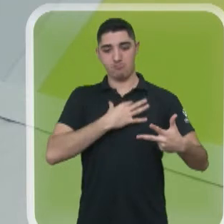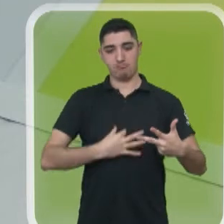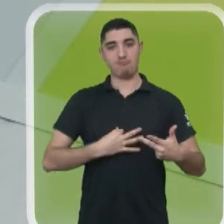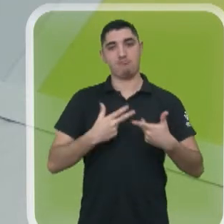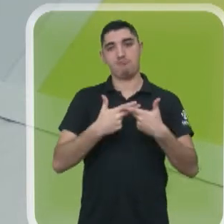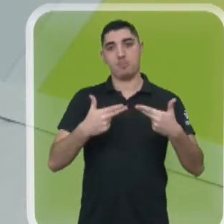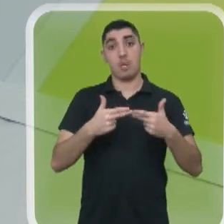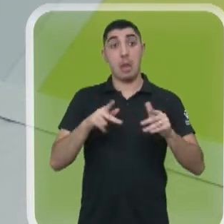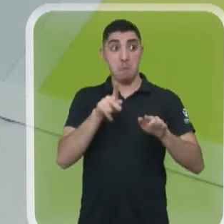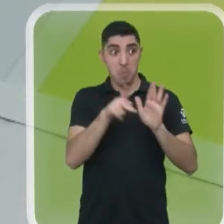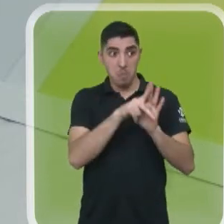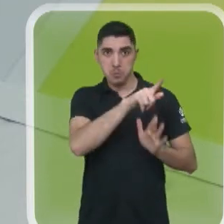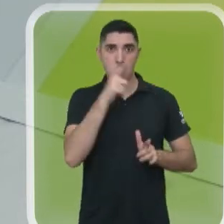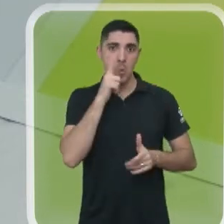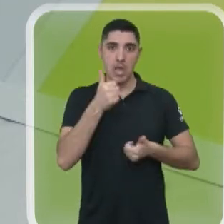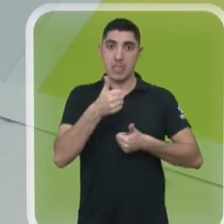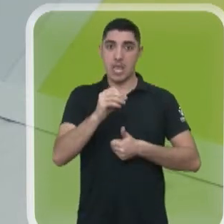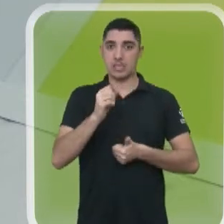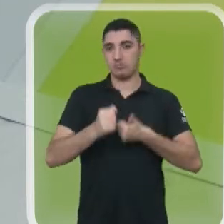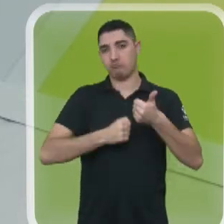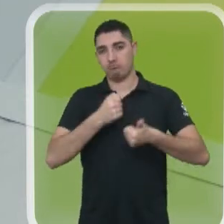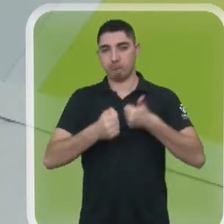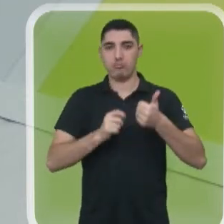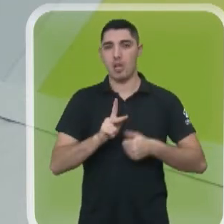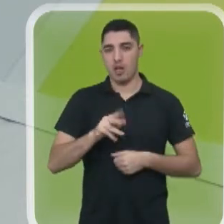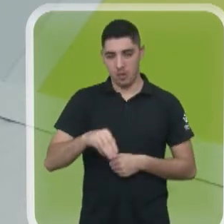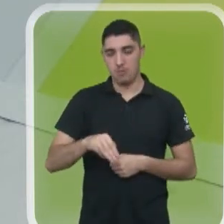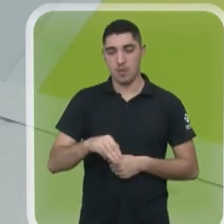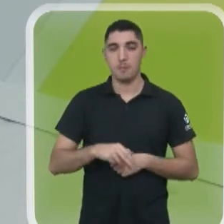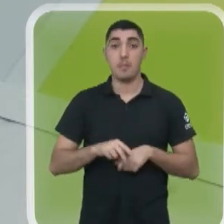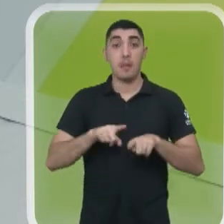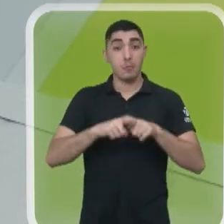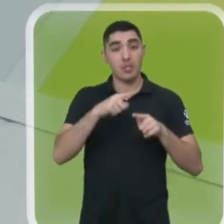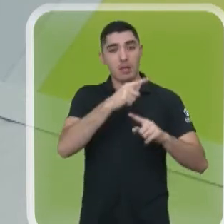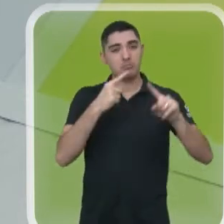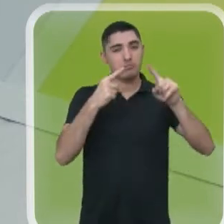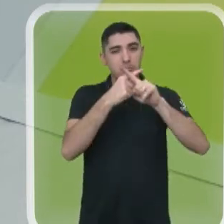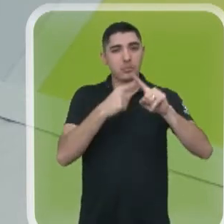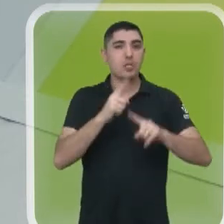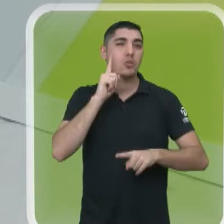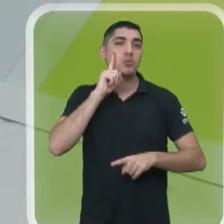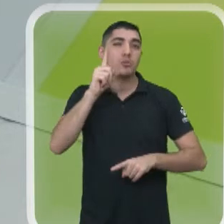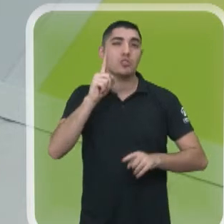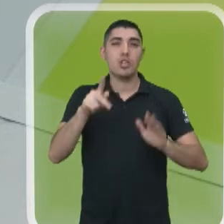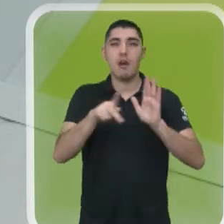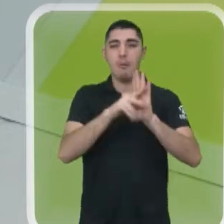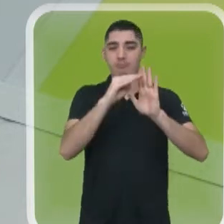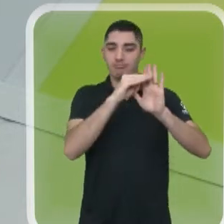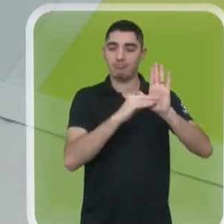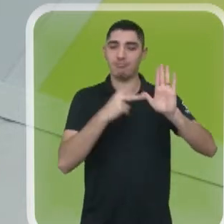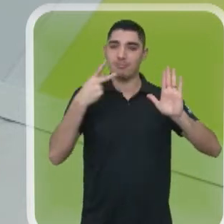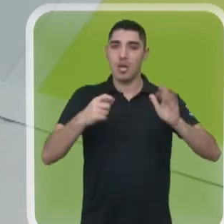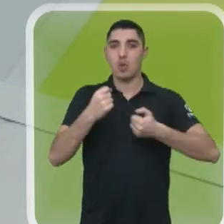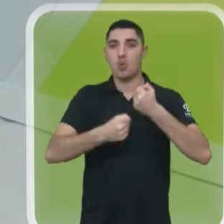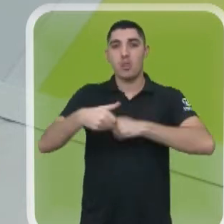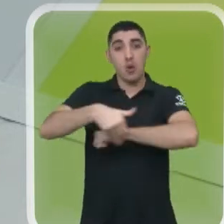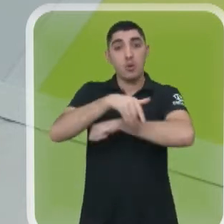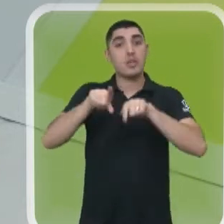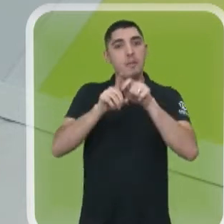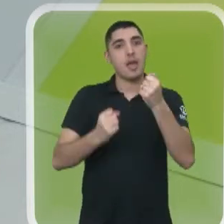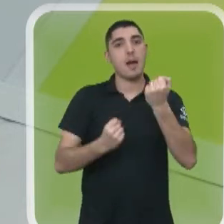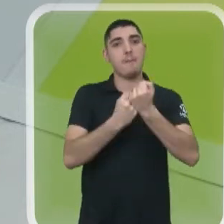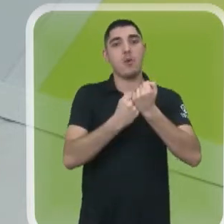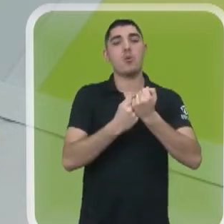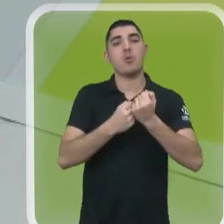da prova de 10km essa prova faz parte do calendário do circuito joseense de a rua e tem o apoio da